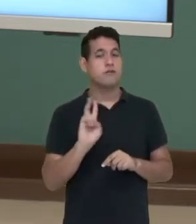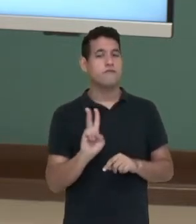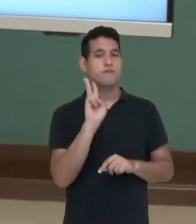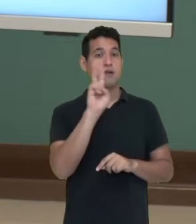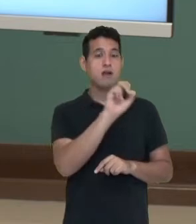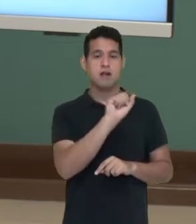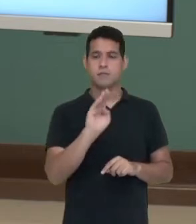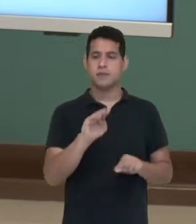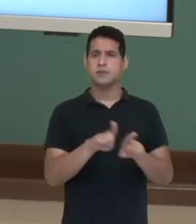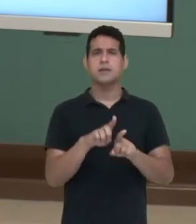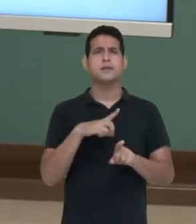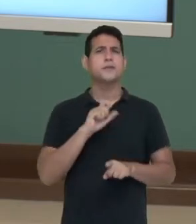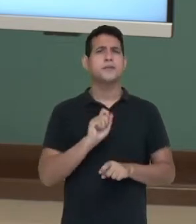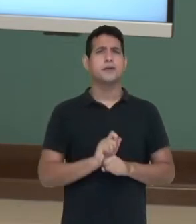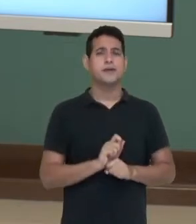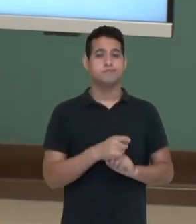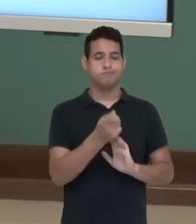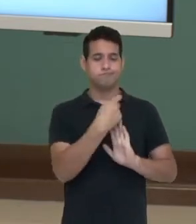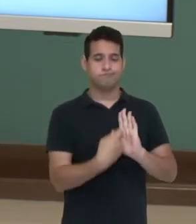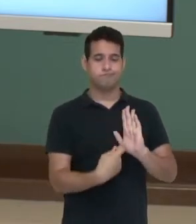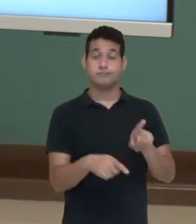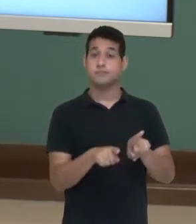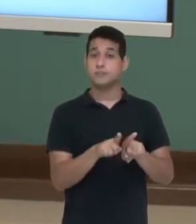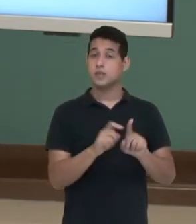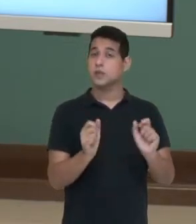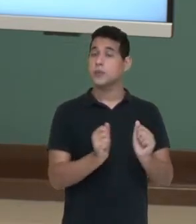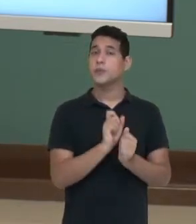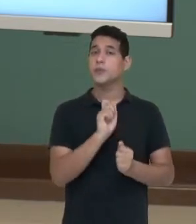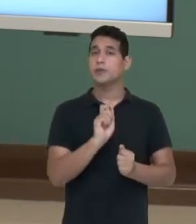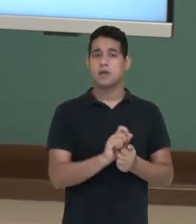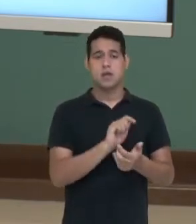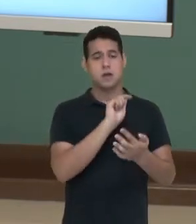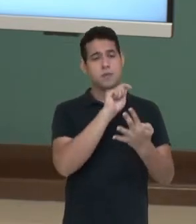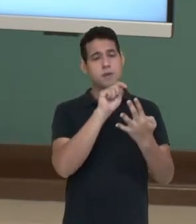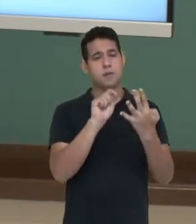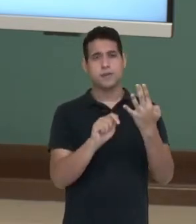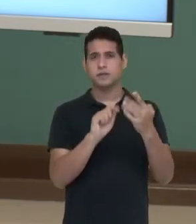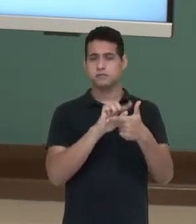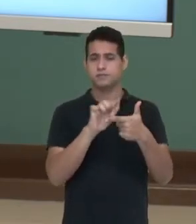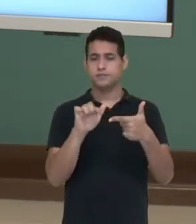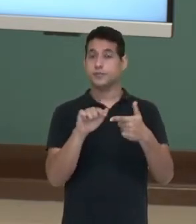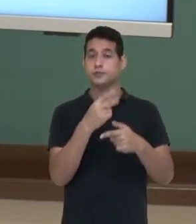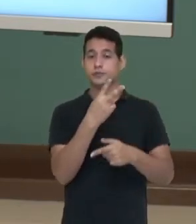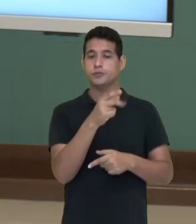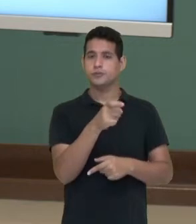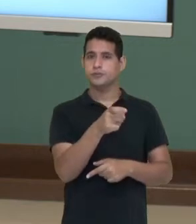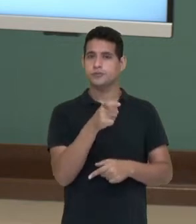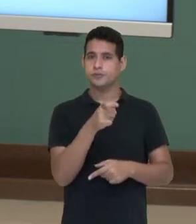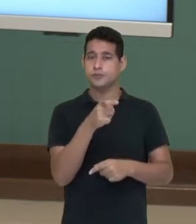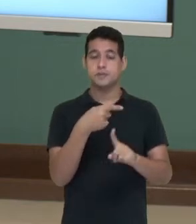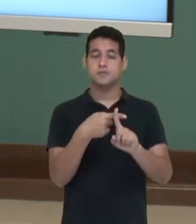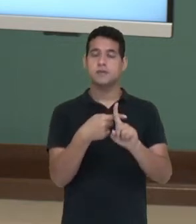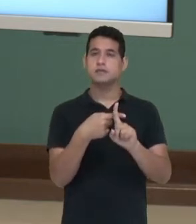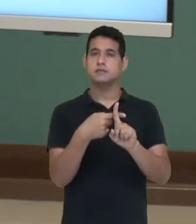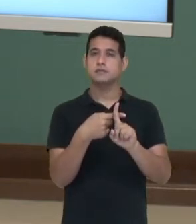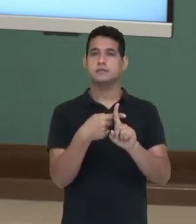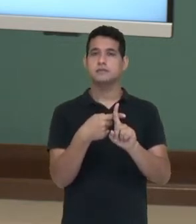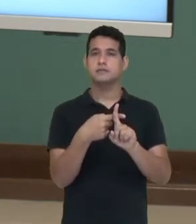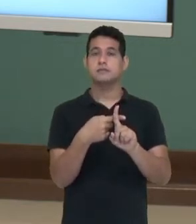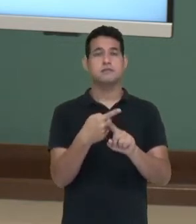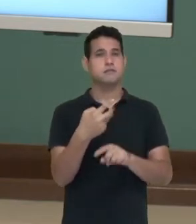de a e de b, eu tenho a função escrita através dos pontos do gráfico. 2x